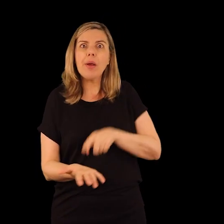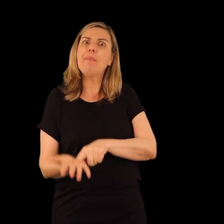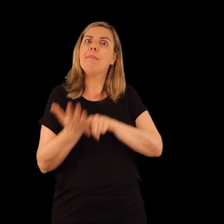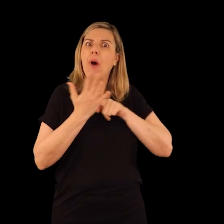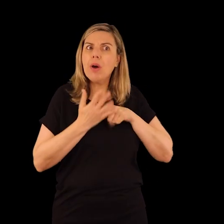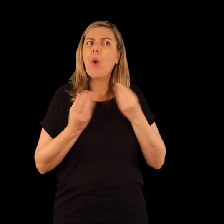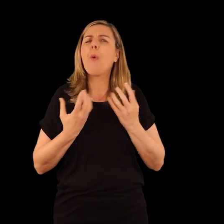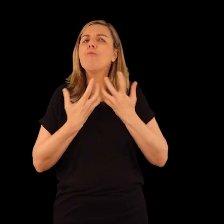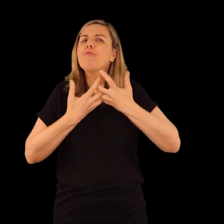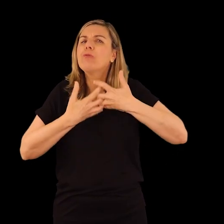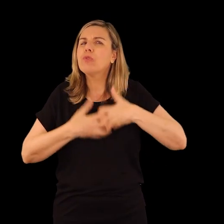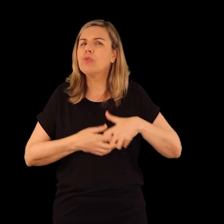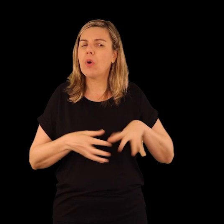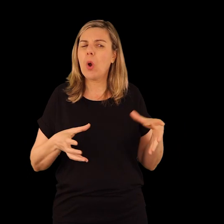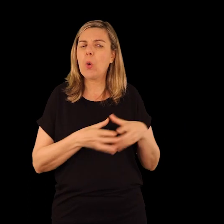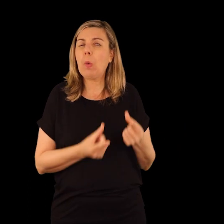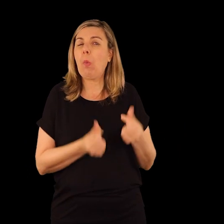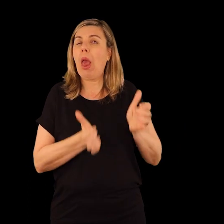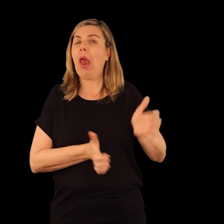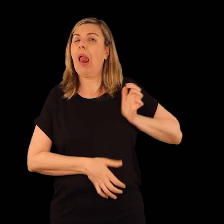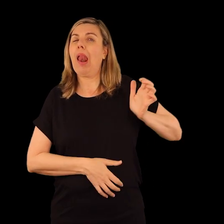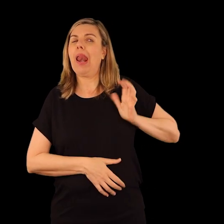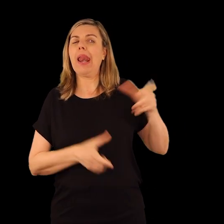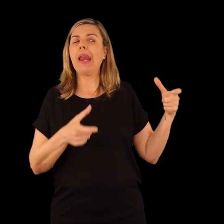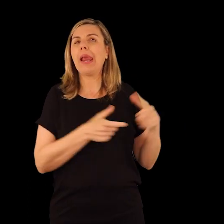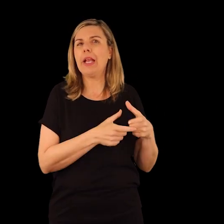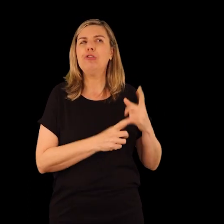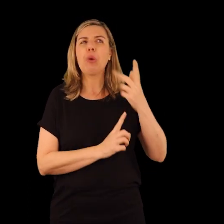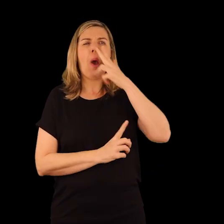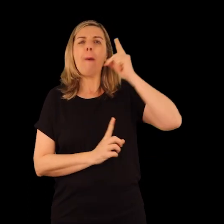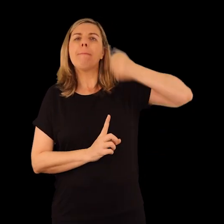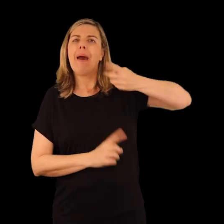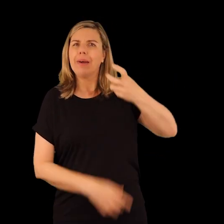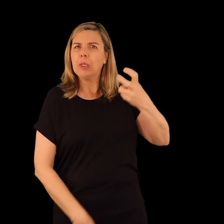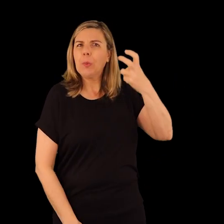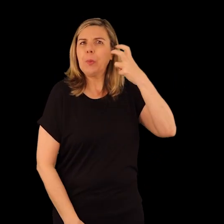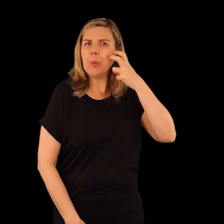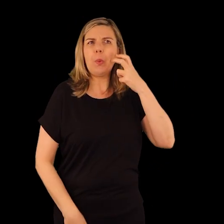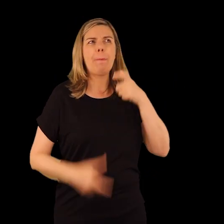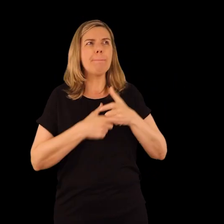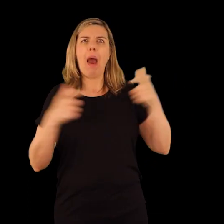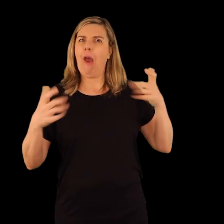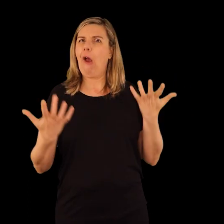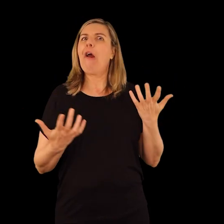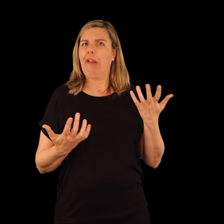mostrando como é que funcionam as elites locais, né, como é que funciona o domínio cultural, o domínio, né,